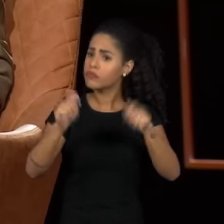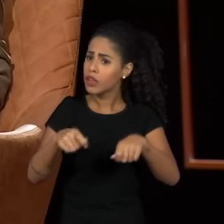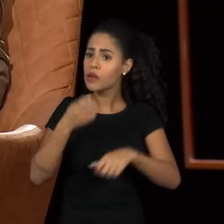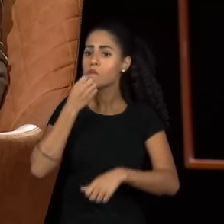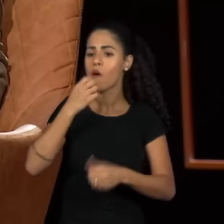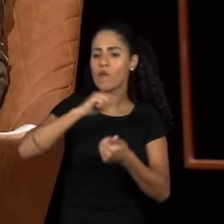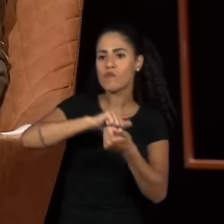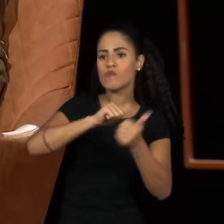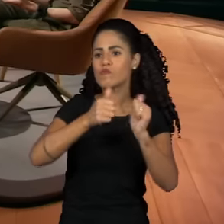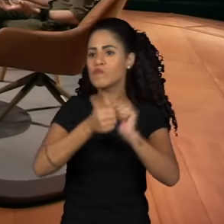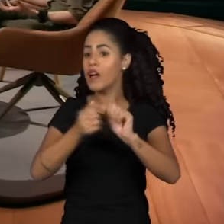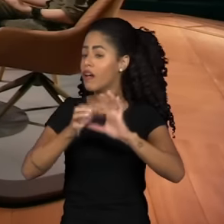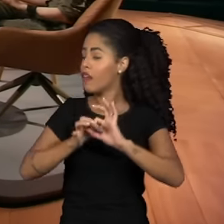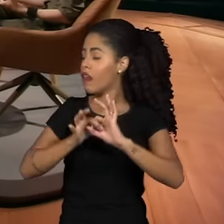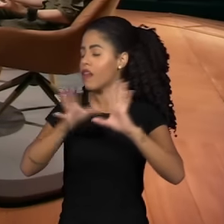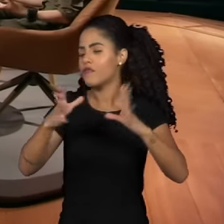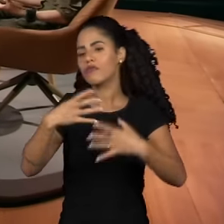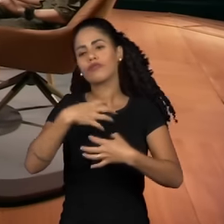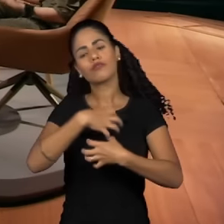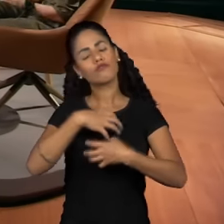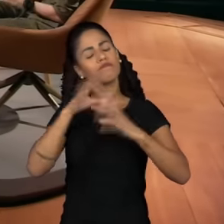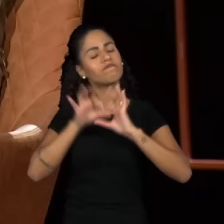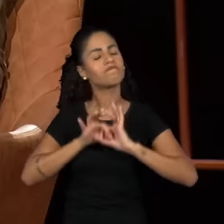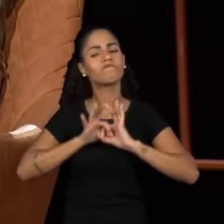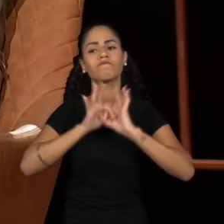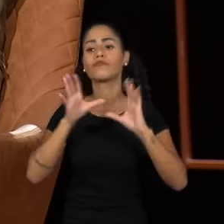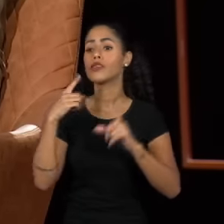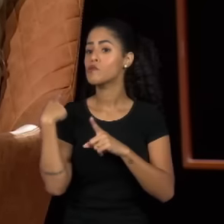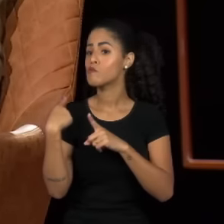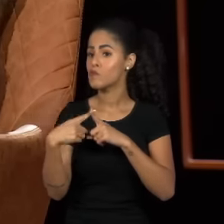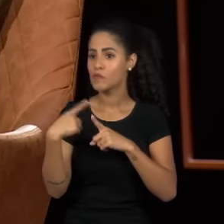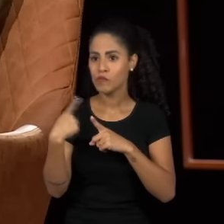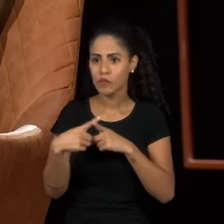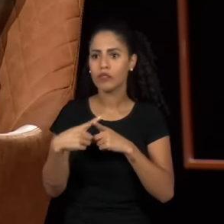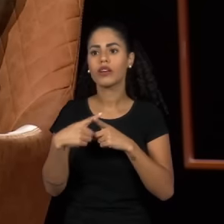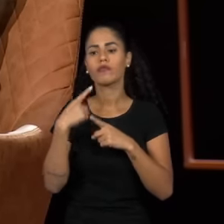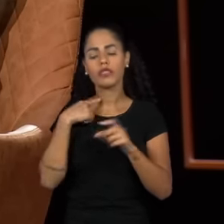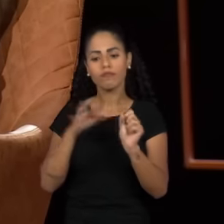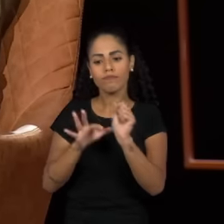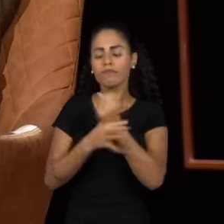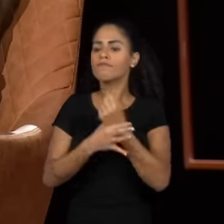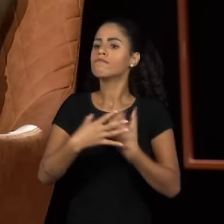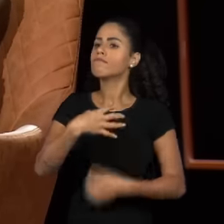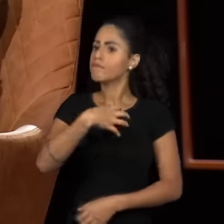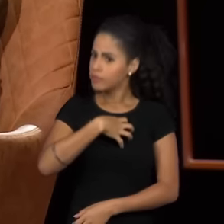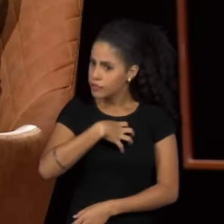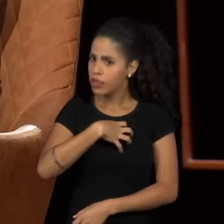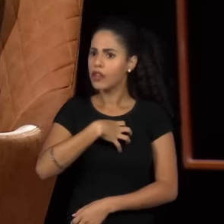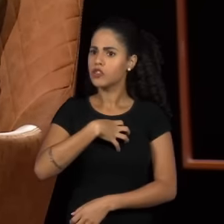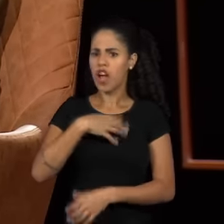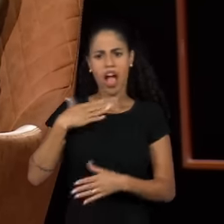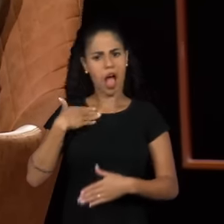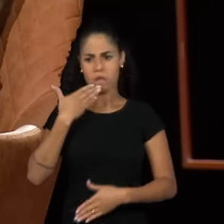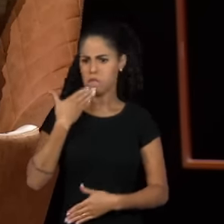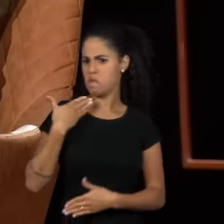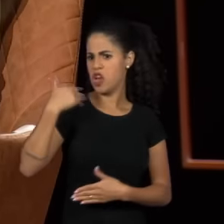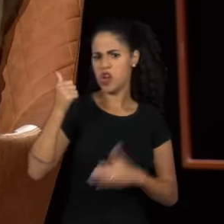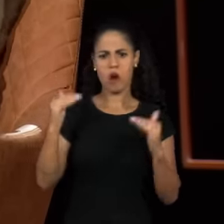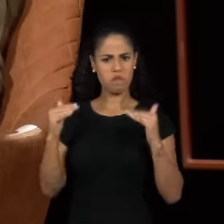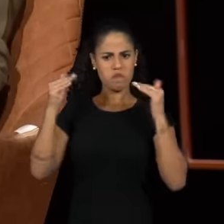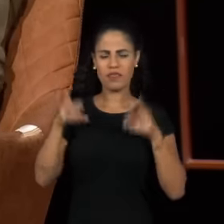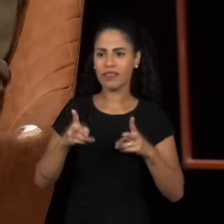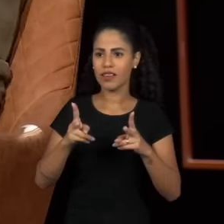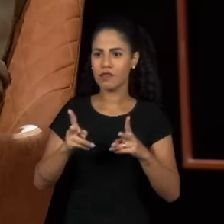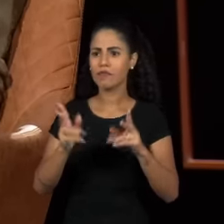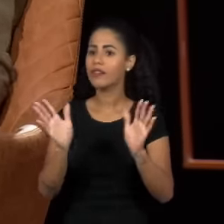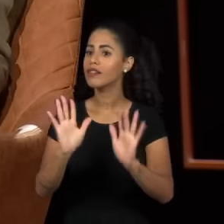libertação. É uma libertação porque você ter segurança também não quer dizer que você vá acertar, mas quer dizer que você fica